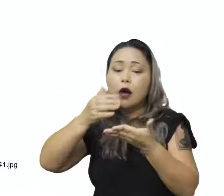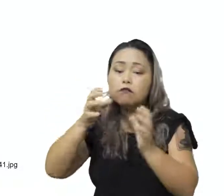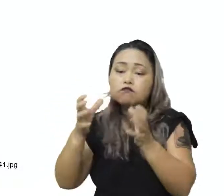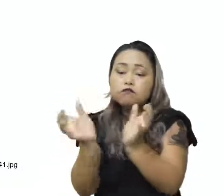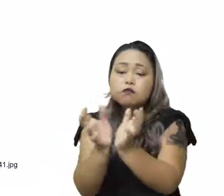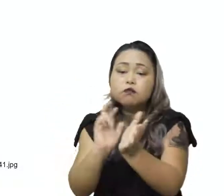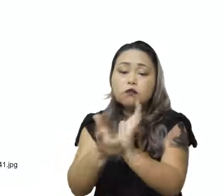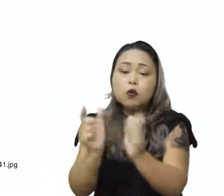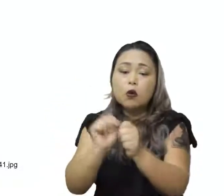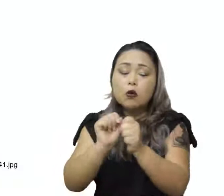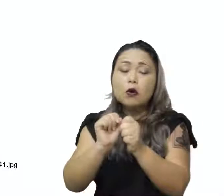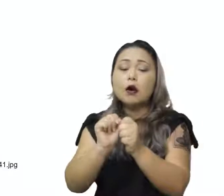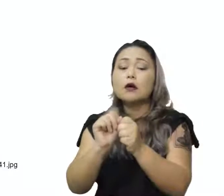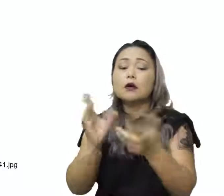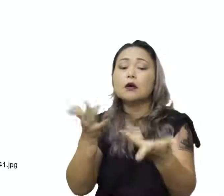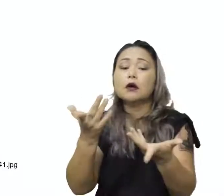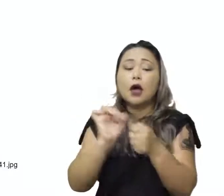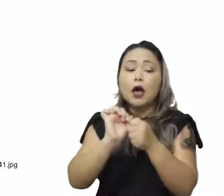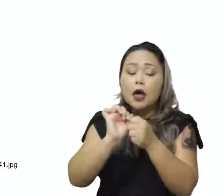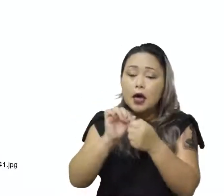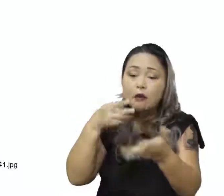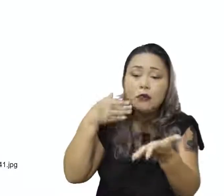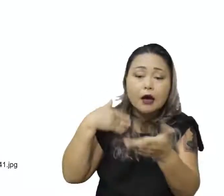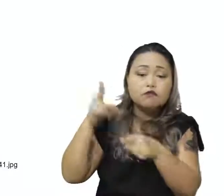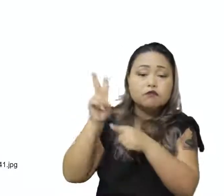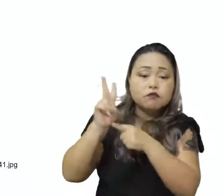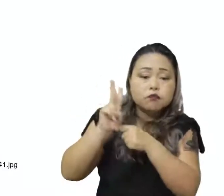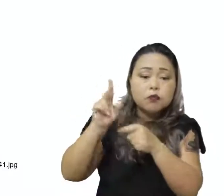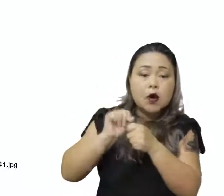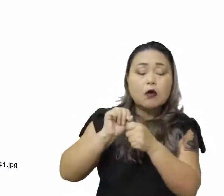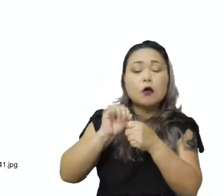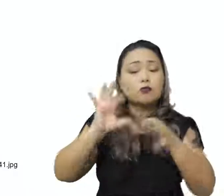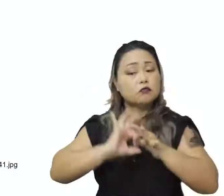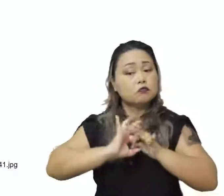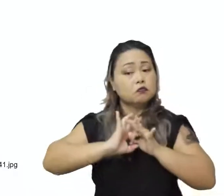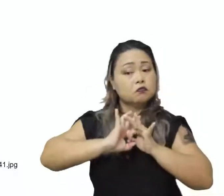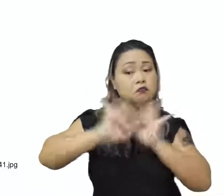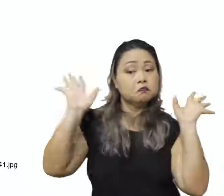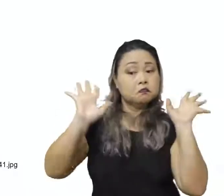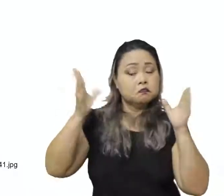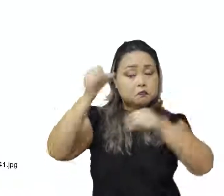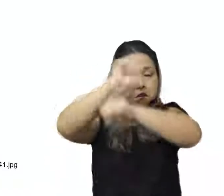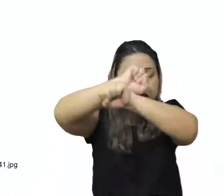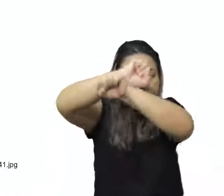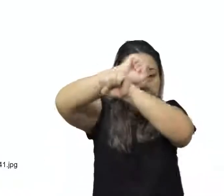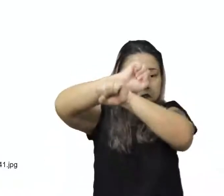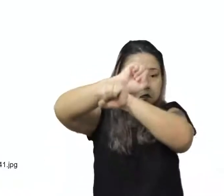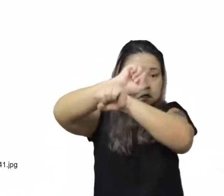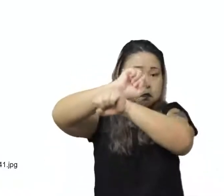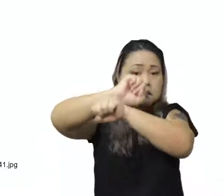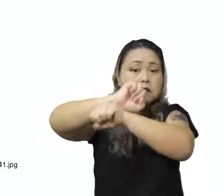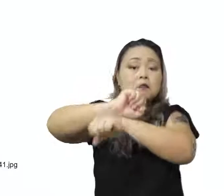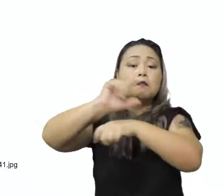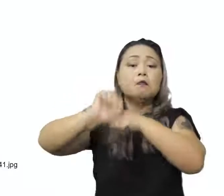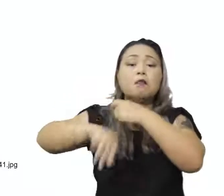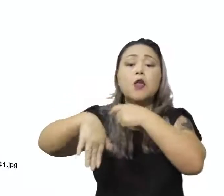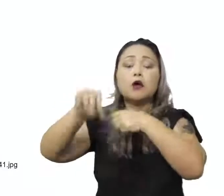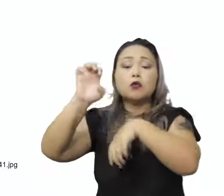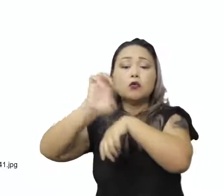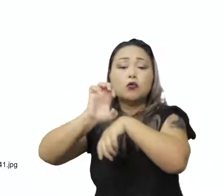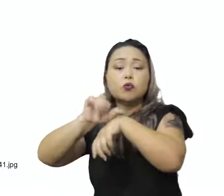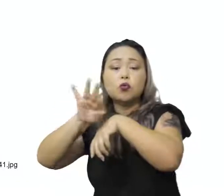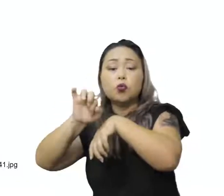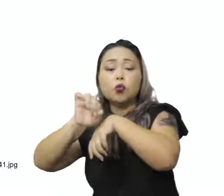Republicano, Protecionismo, Abolicionismo. O Estado da Confederação,